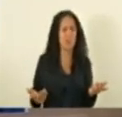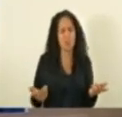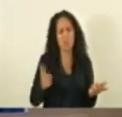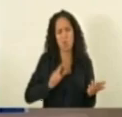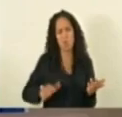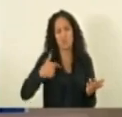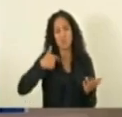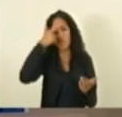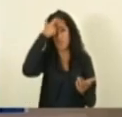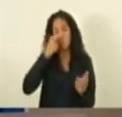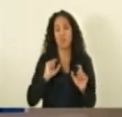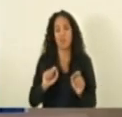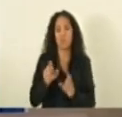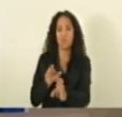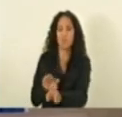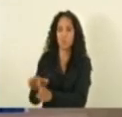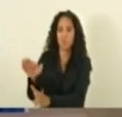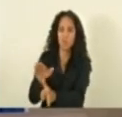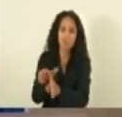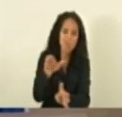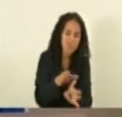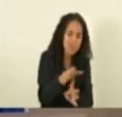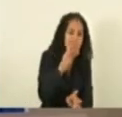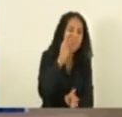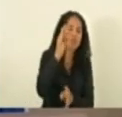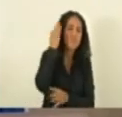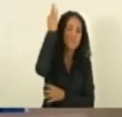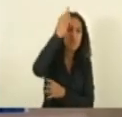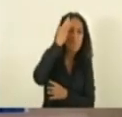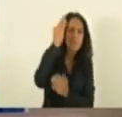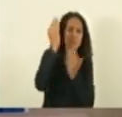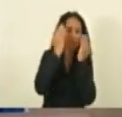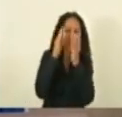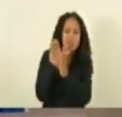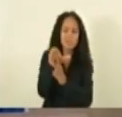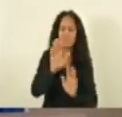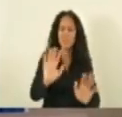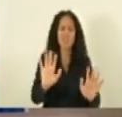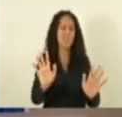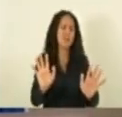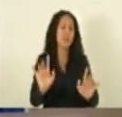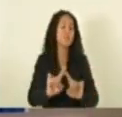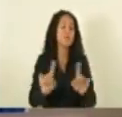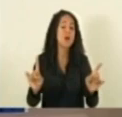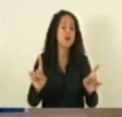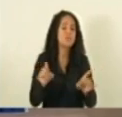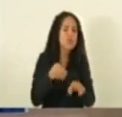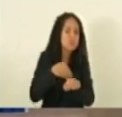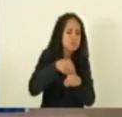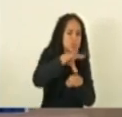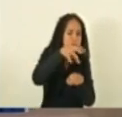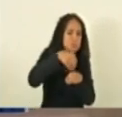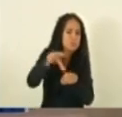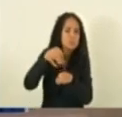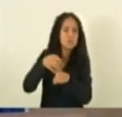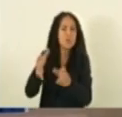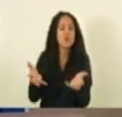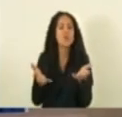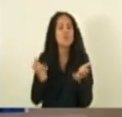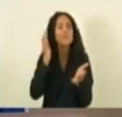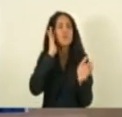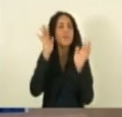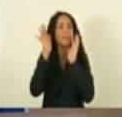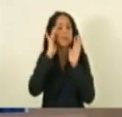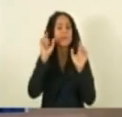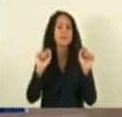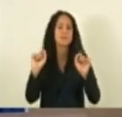de moral e querer bancar o filósofo ou o psicólogo aqui? Mas eu fico pensando,